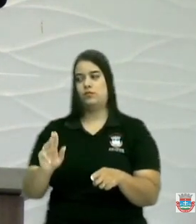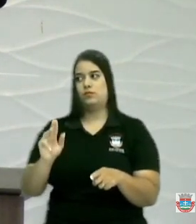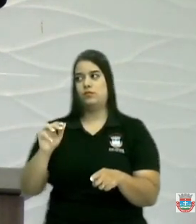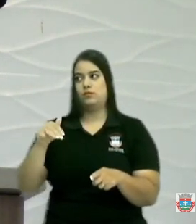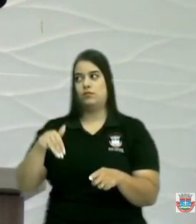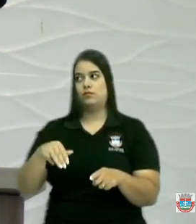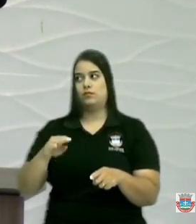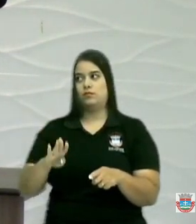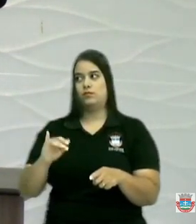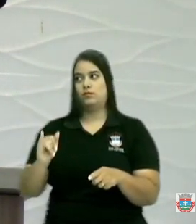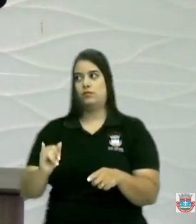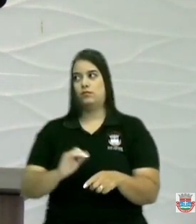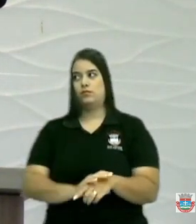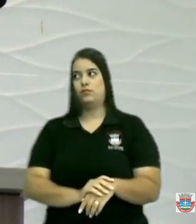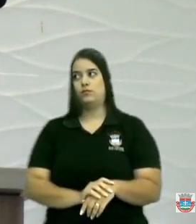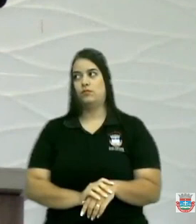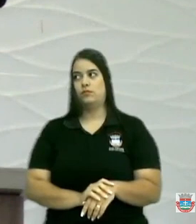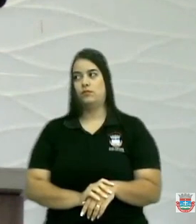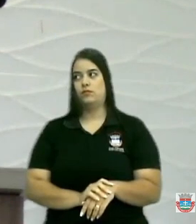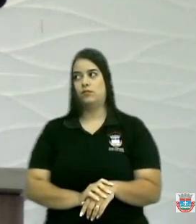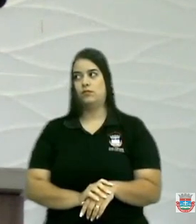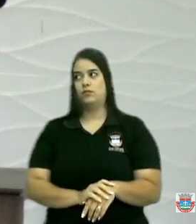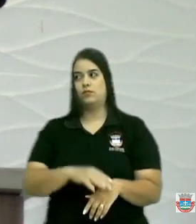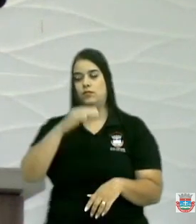Bruno? Junto, né, vereador Padre?